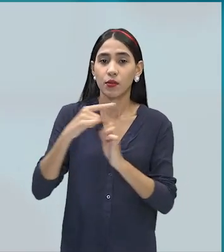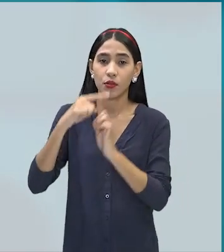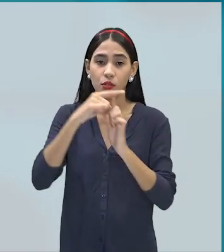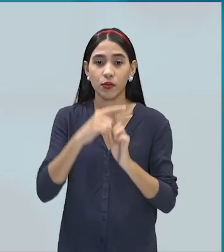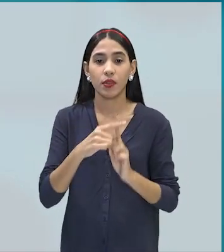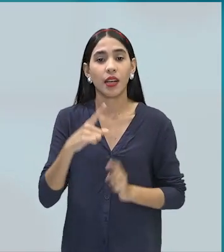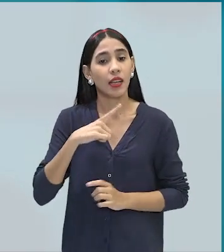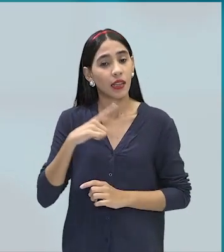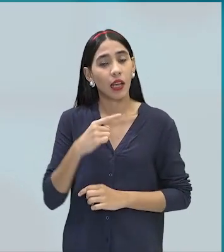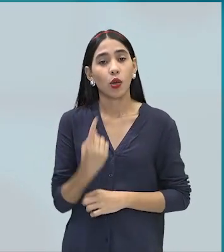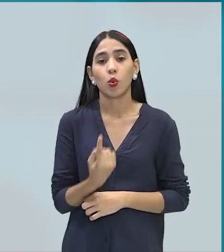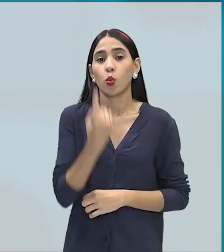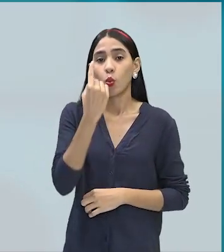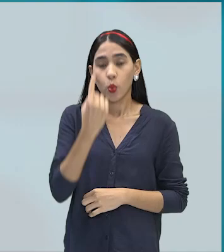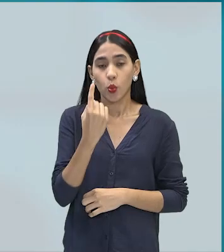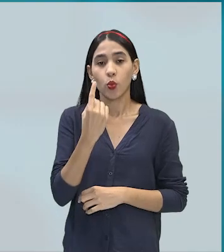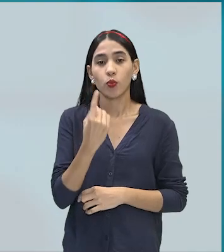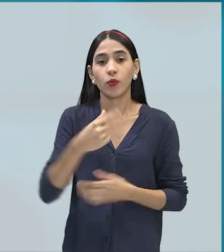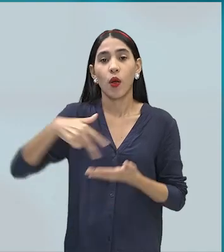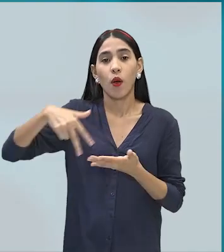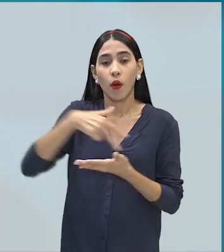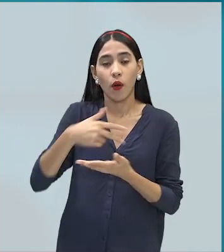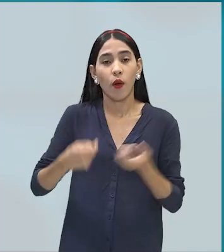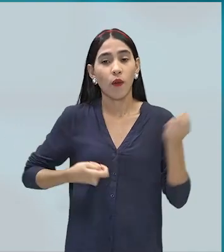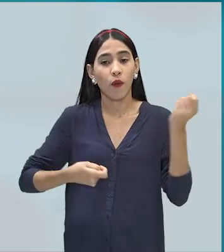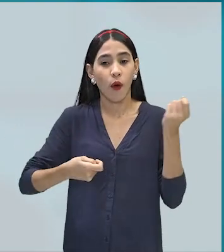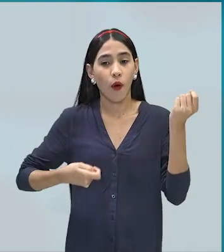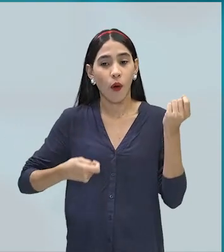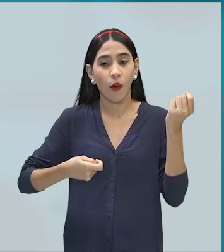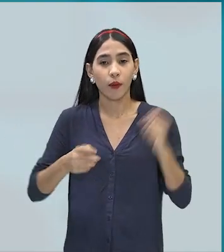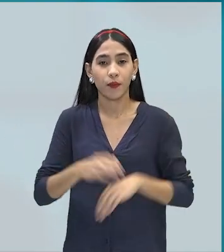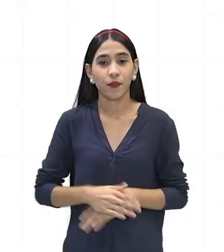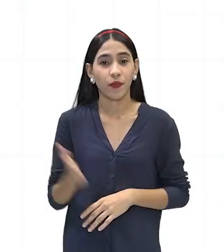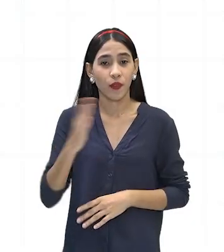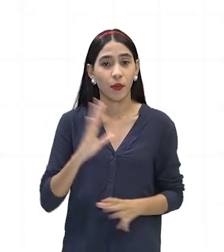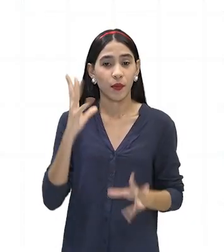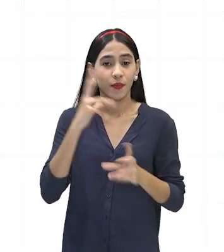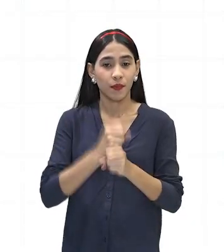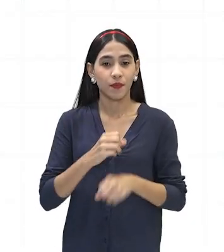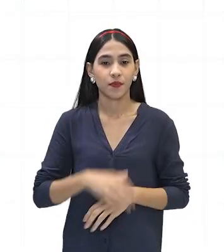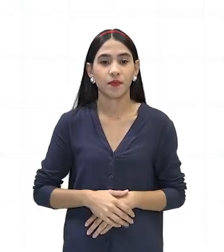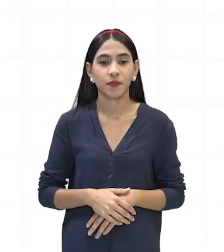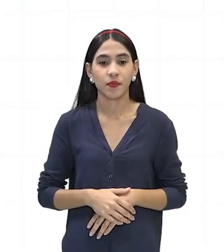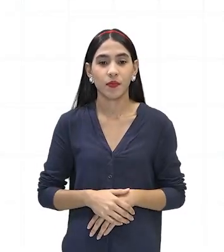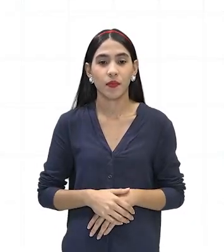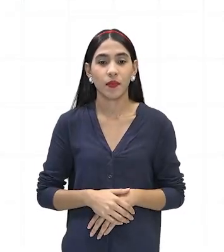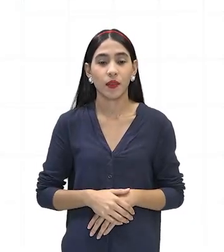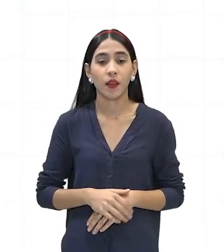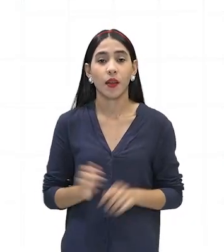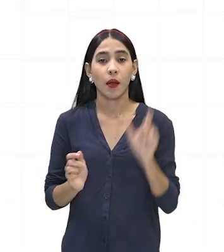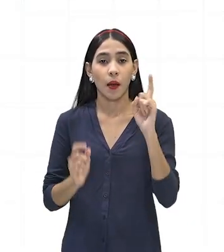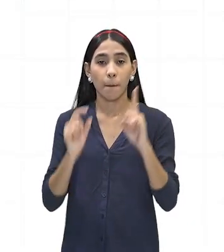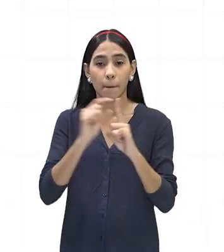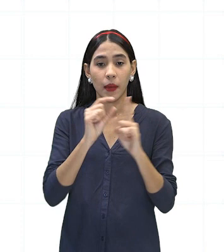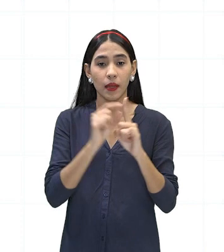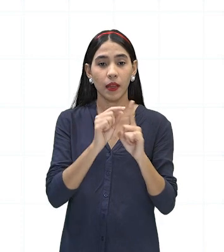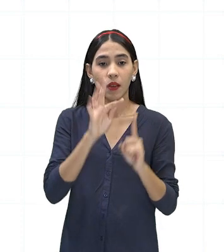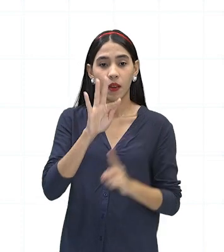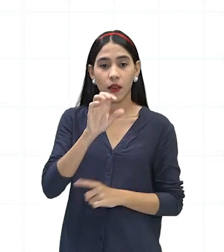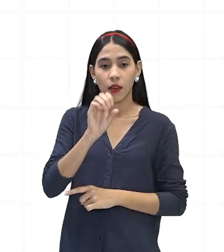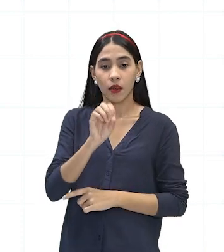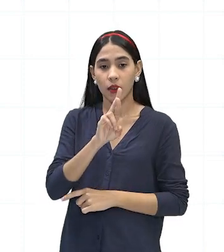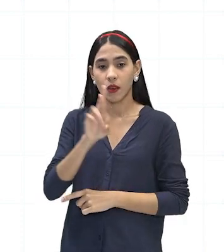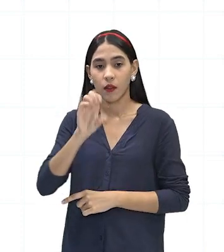trouxe para vocês o forró. Vamos relembrar um pouquinho do forró? Então, a palavra forró veio do